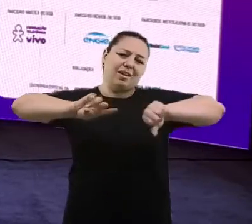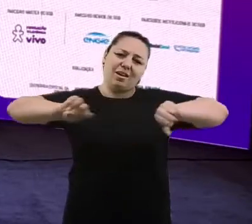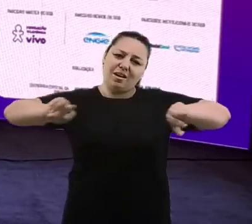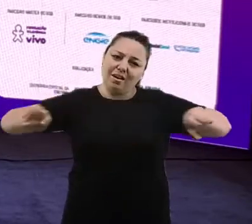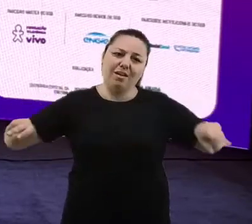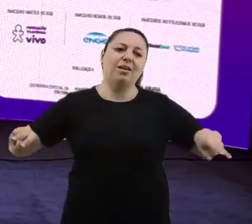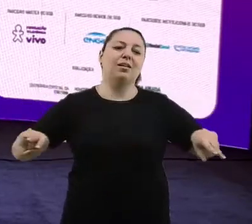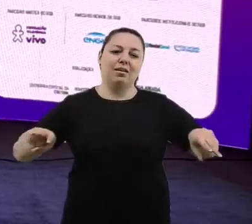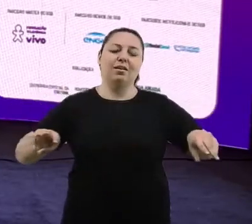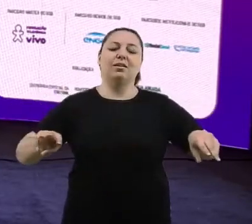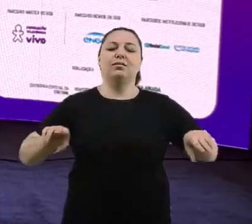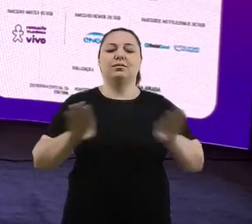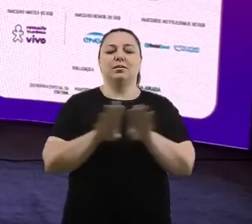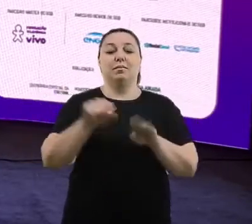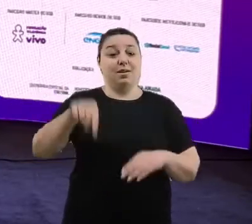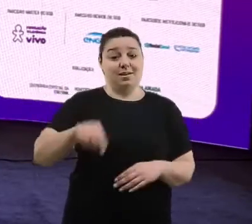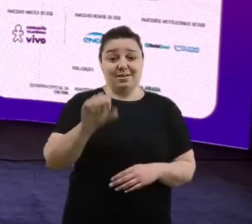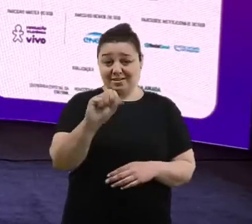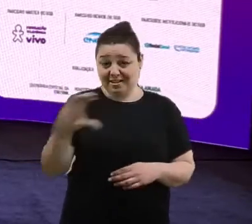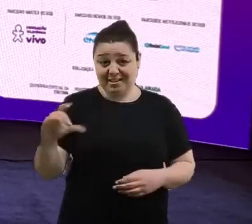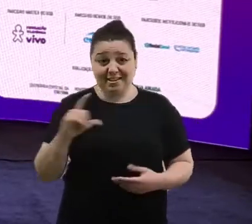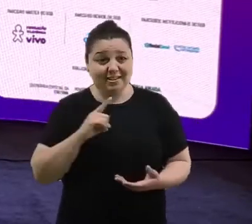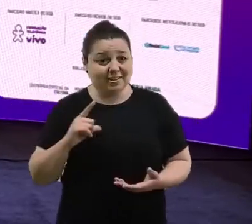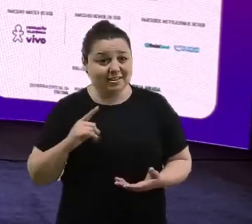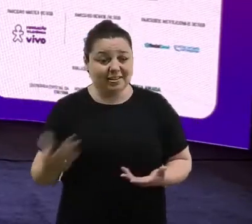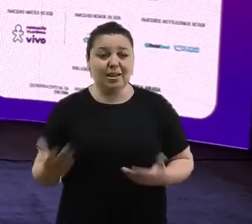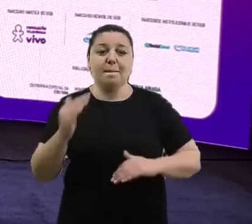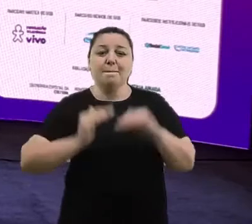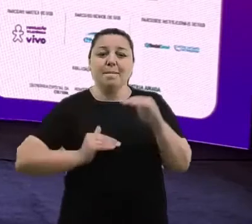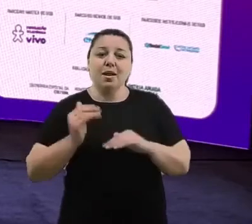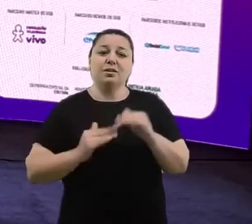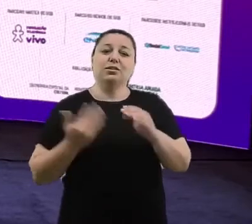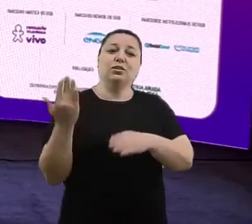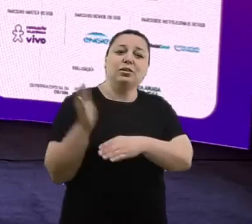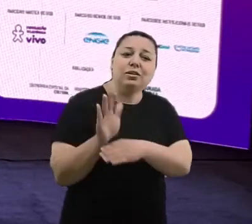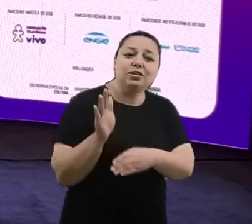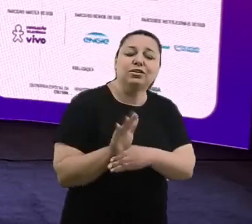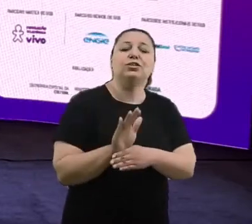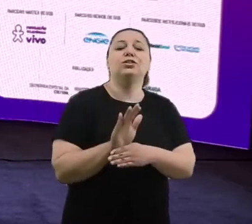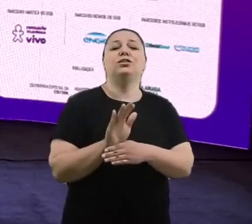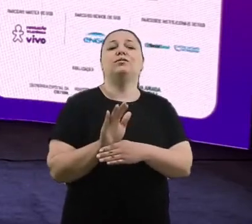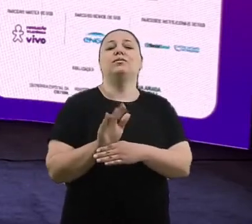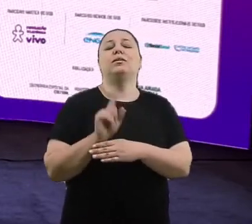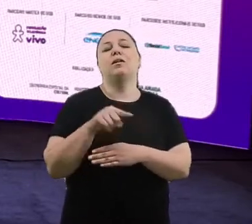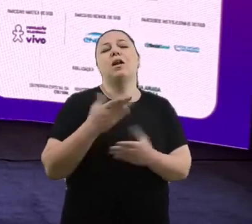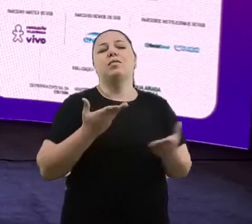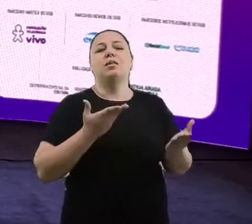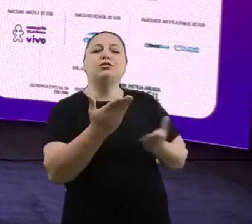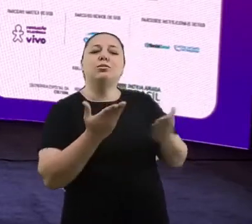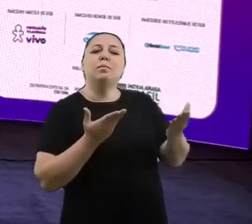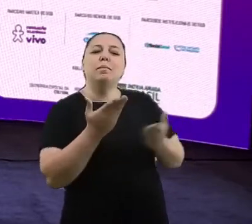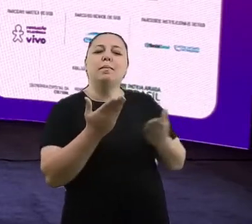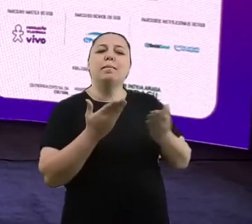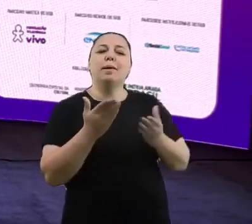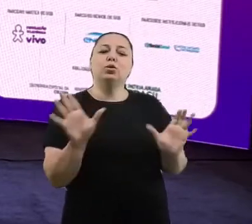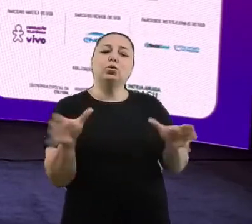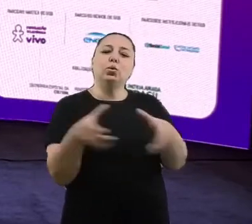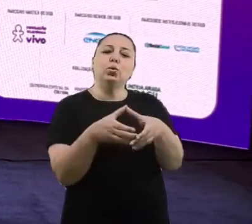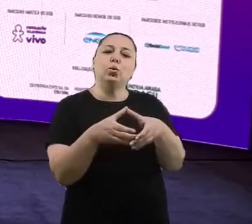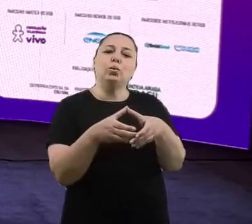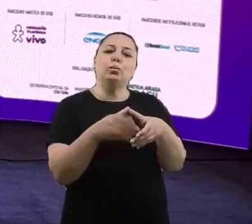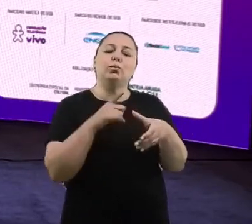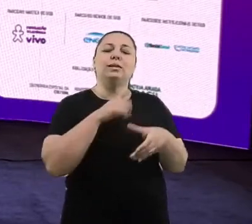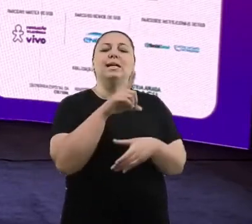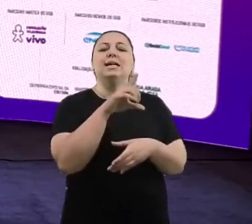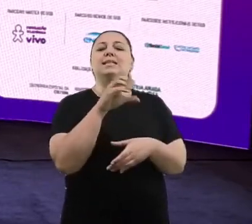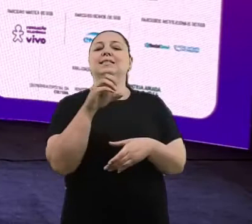aqui em Santa Catarina, de práticas colaborativas e dialógicas, que são atendimentos em grupo de até 100 pessoas, gratuito,